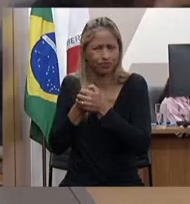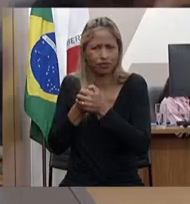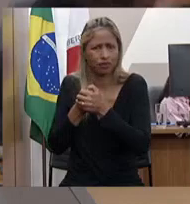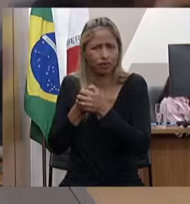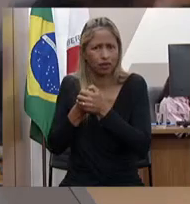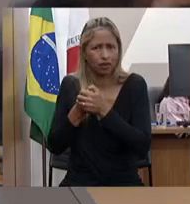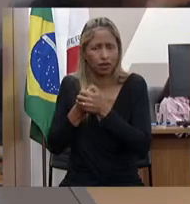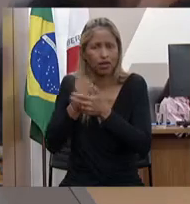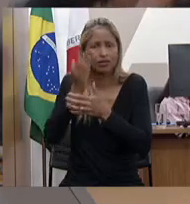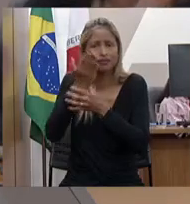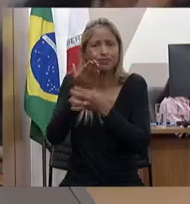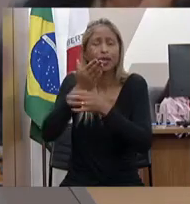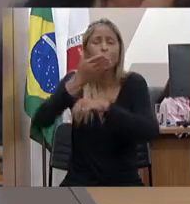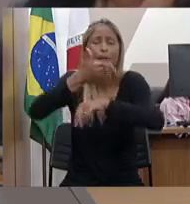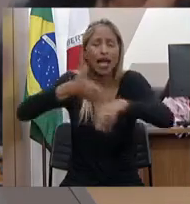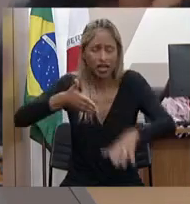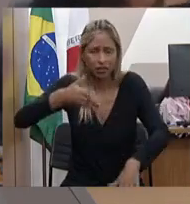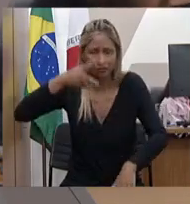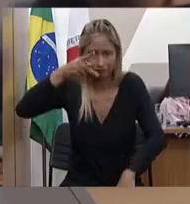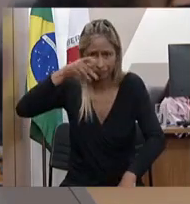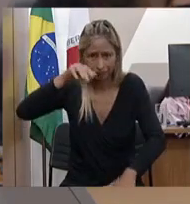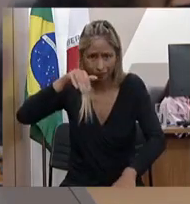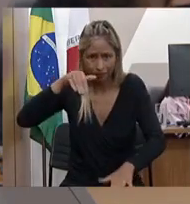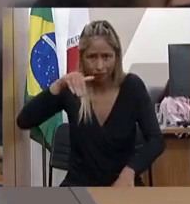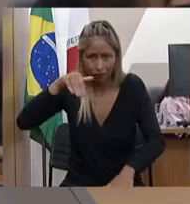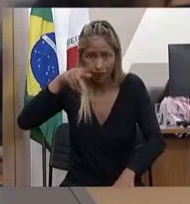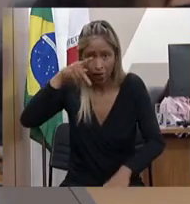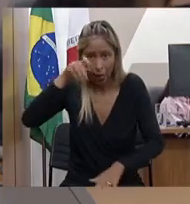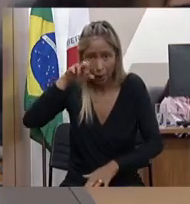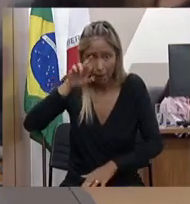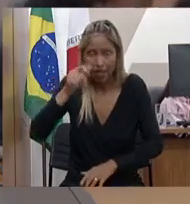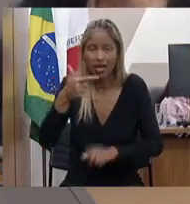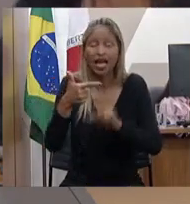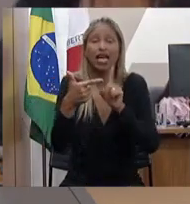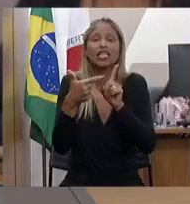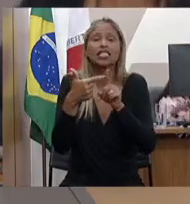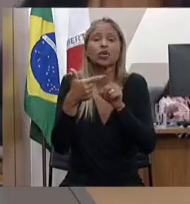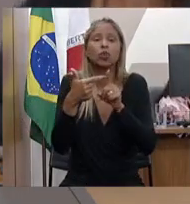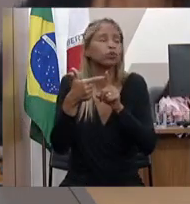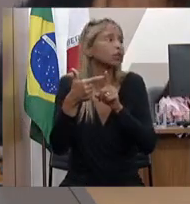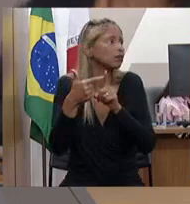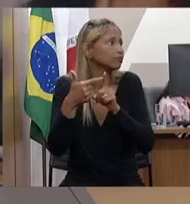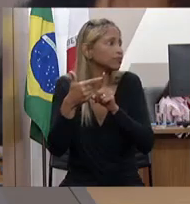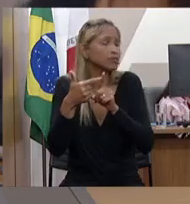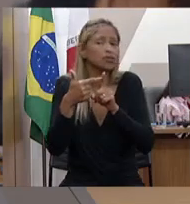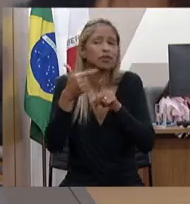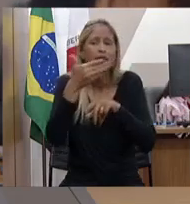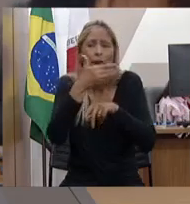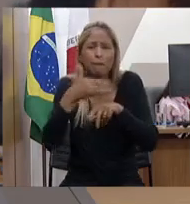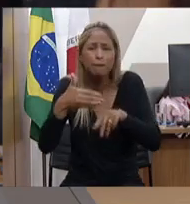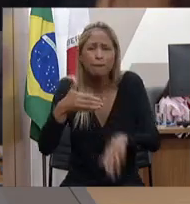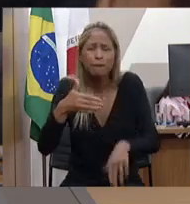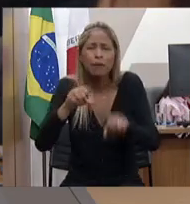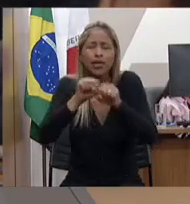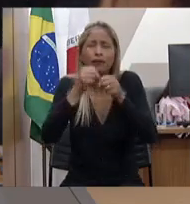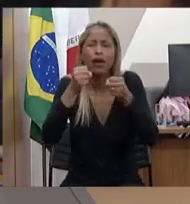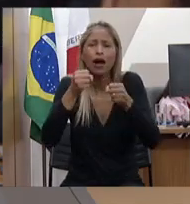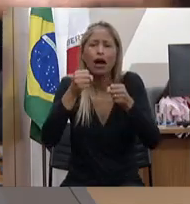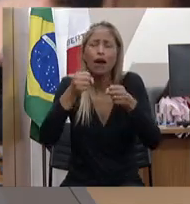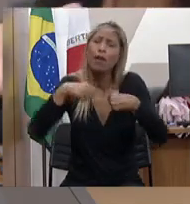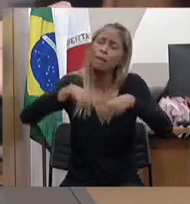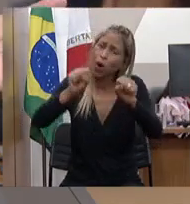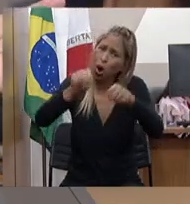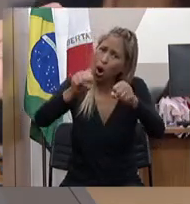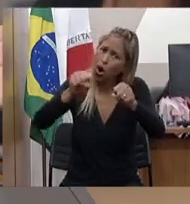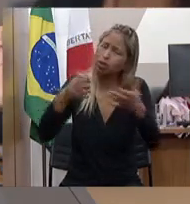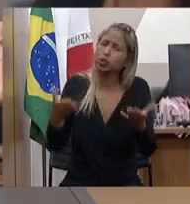fratura da perna é a segunda caixinha ali fratura da perna isso é coisa de motoboy né